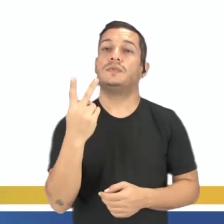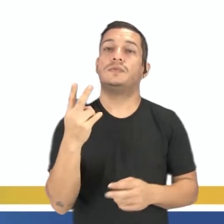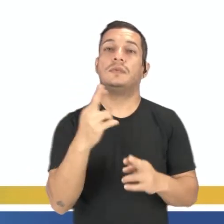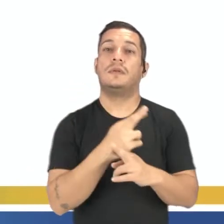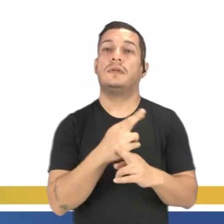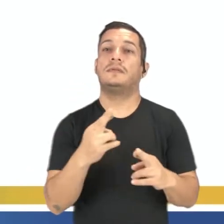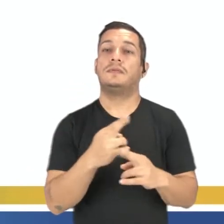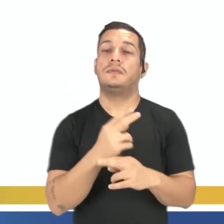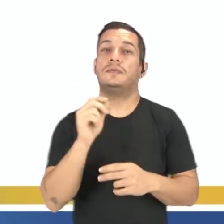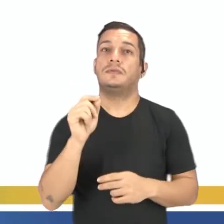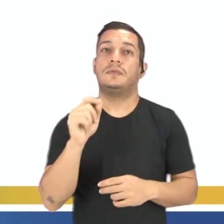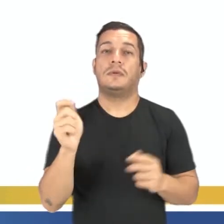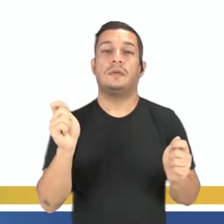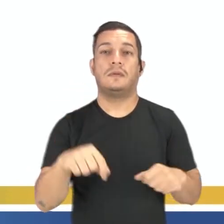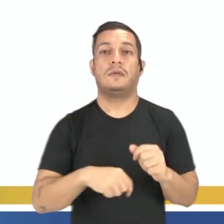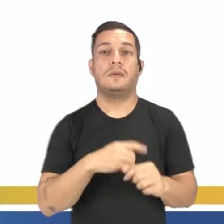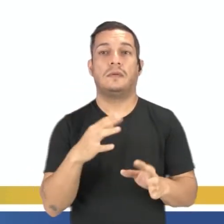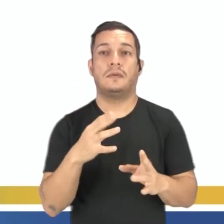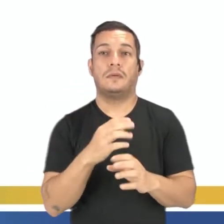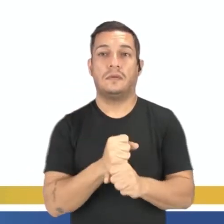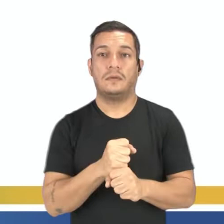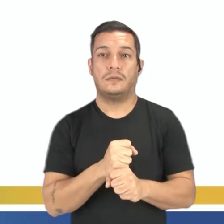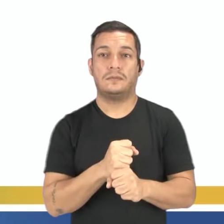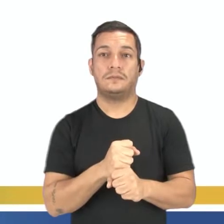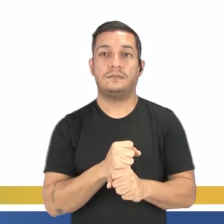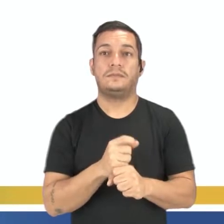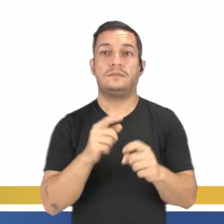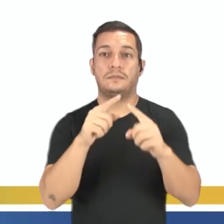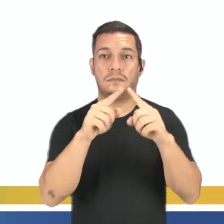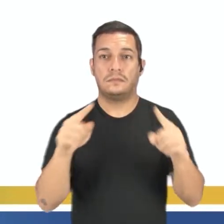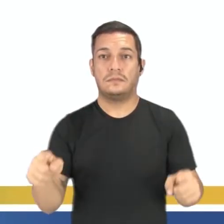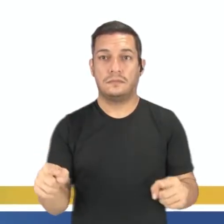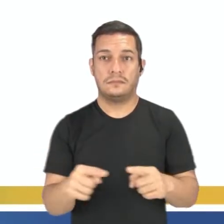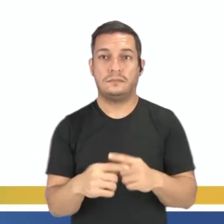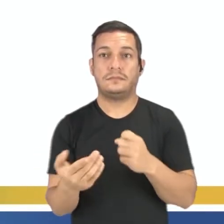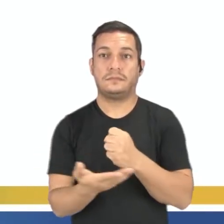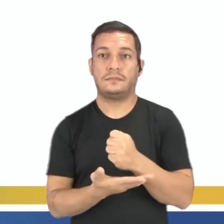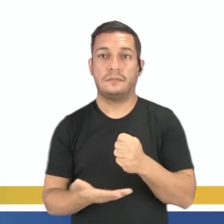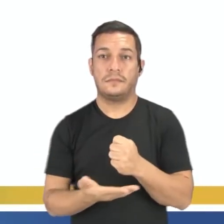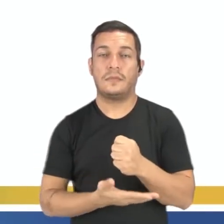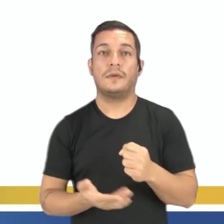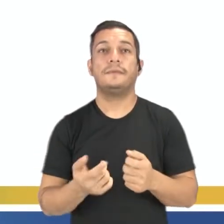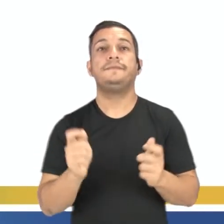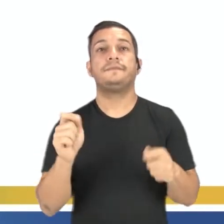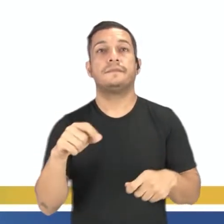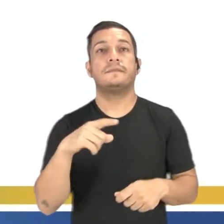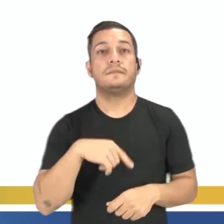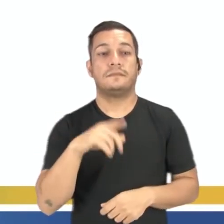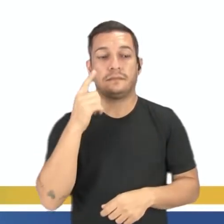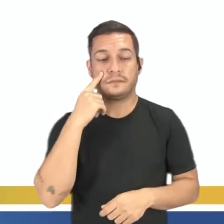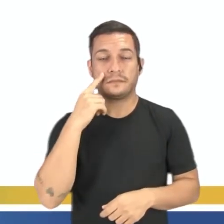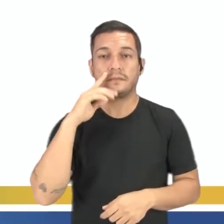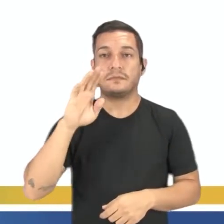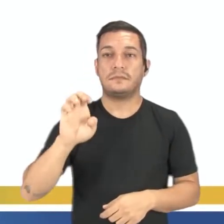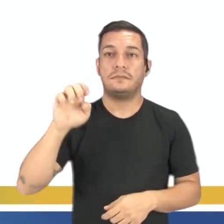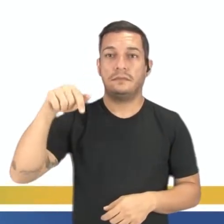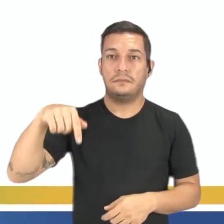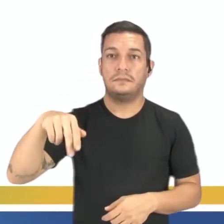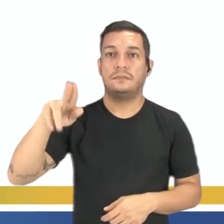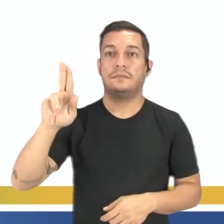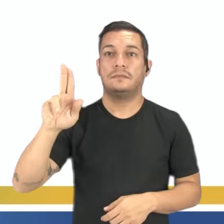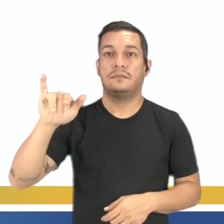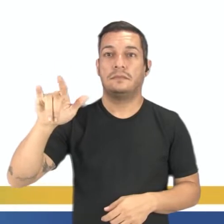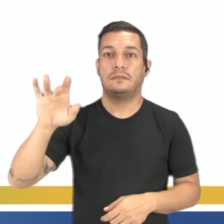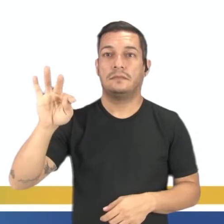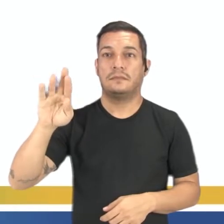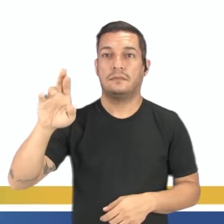duas relações aí que nos permitem calcular a área de um triângulo. O triângulo ele pode ser inclusive equilátero, ou